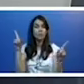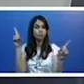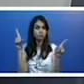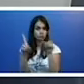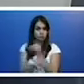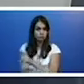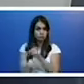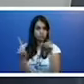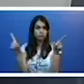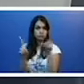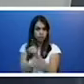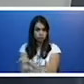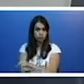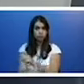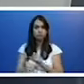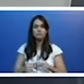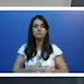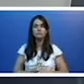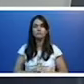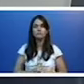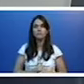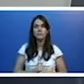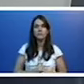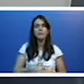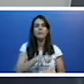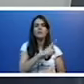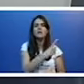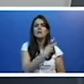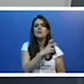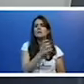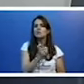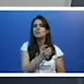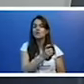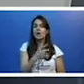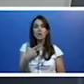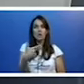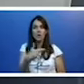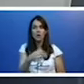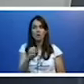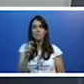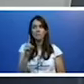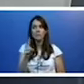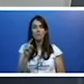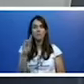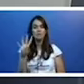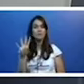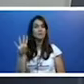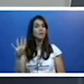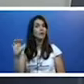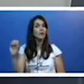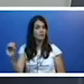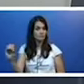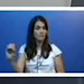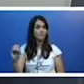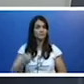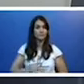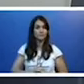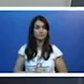Multiplicando em cruz, temos 15x igual 1440.